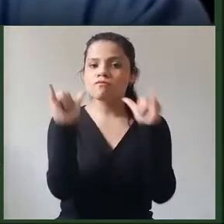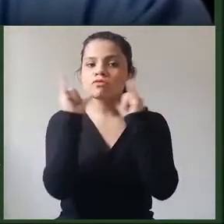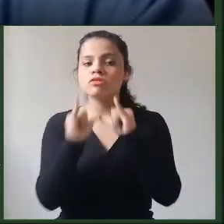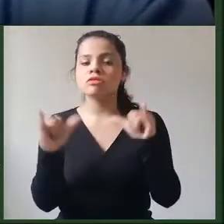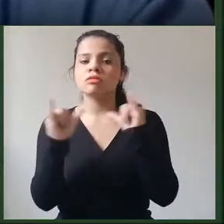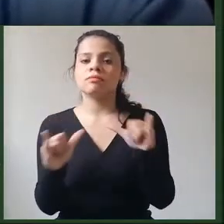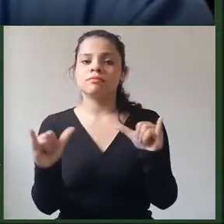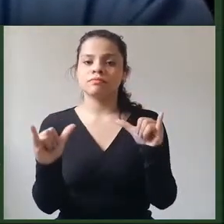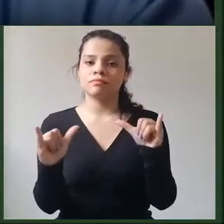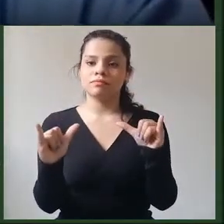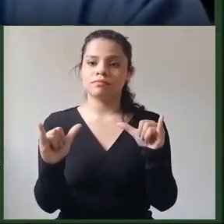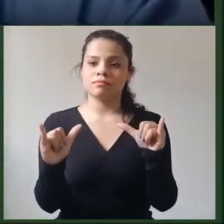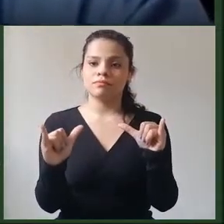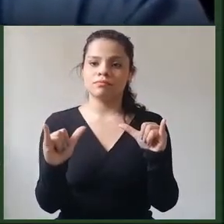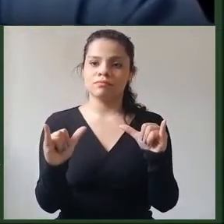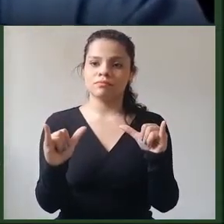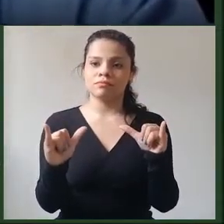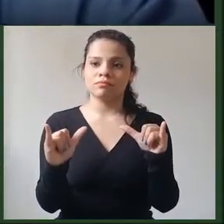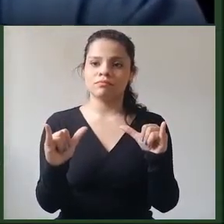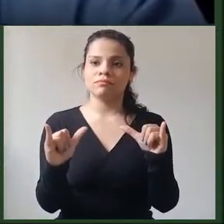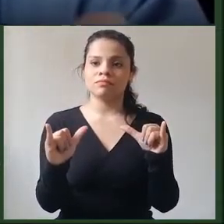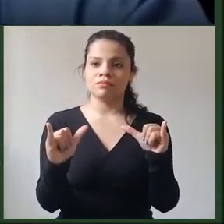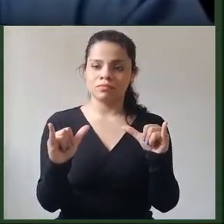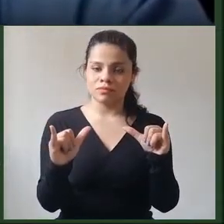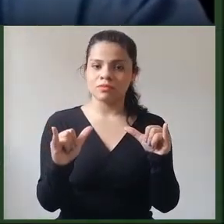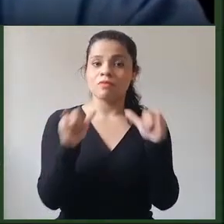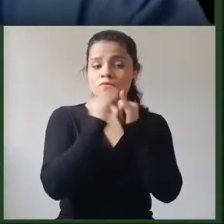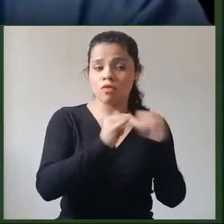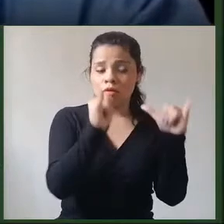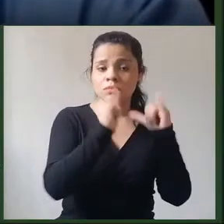não é para mim comunicar o estresse meu, mas